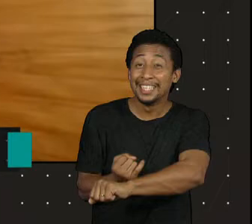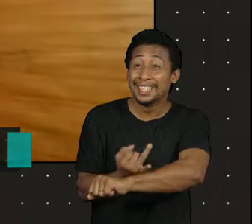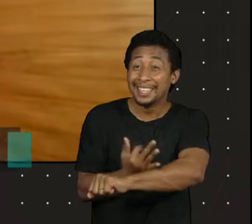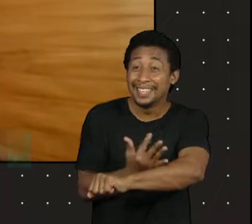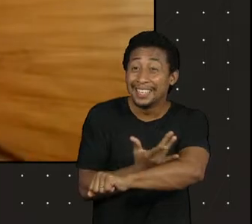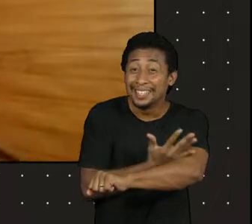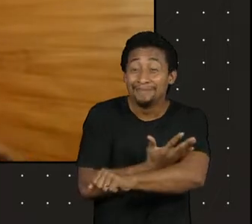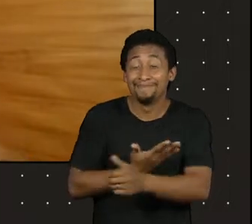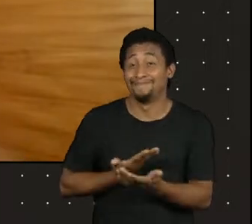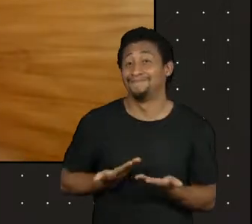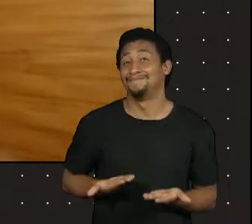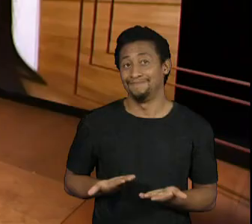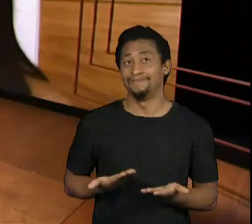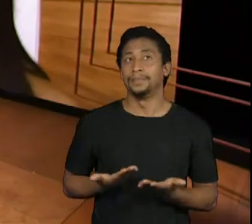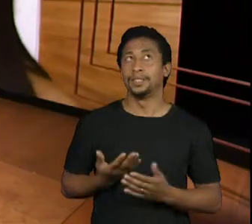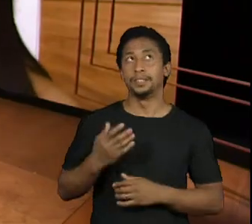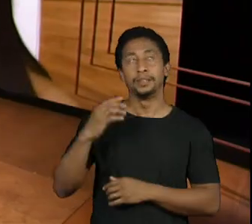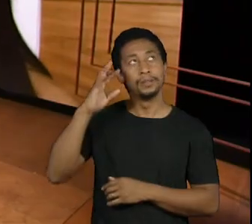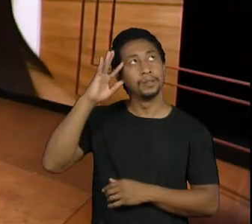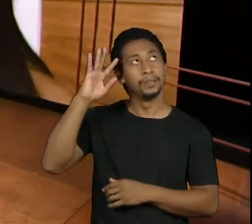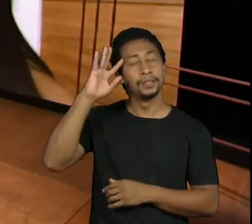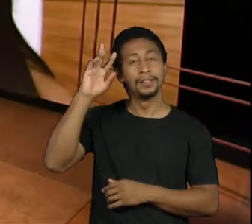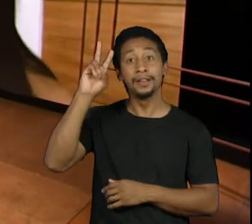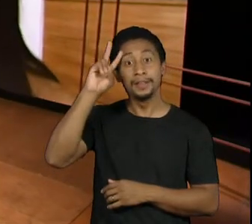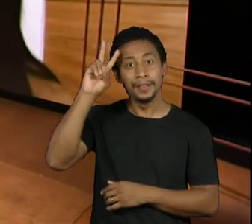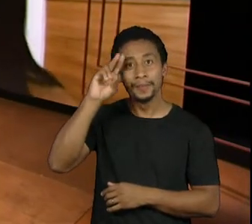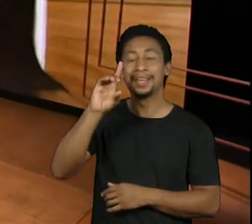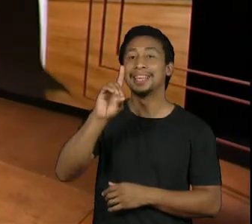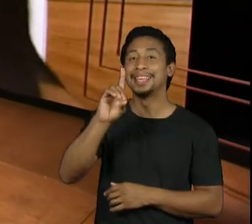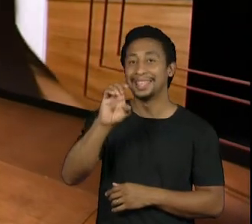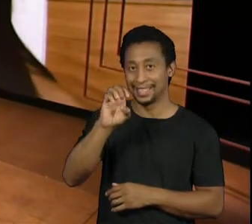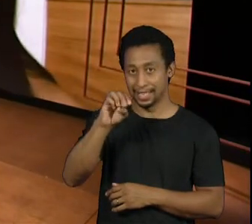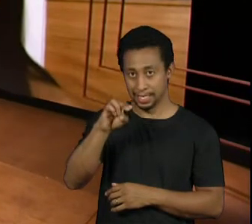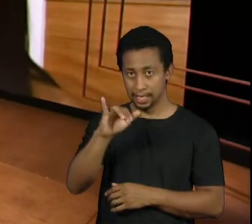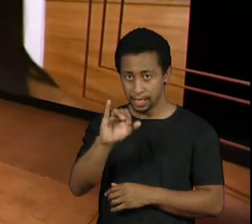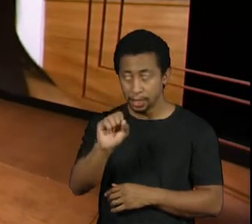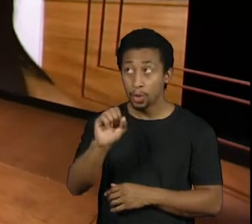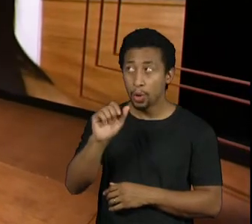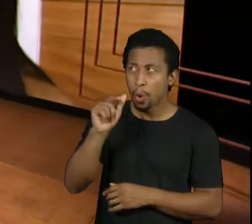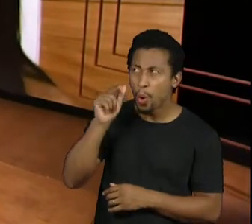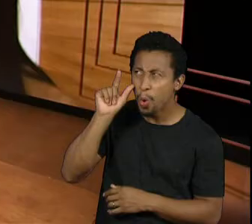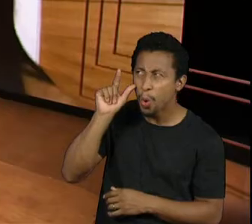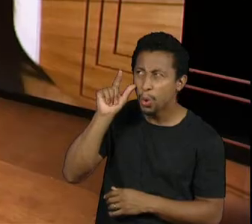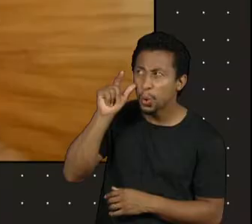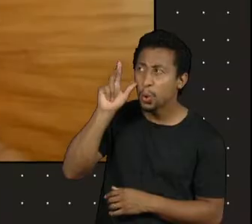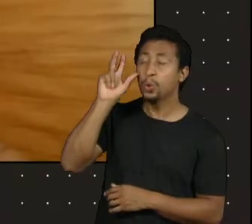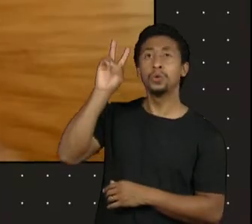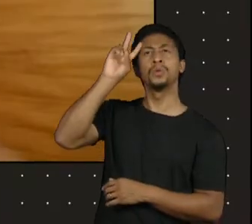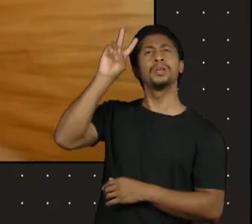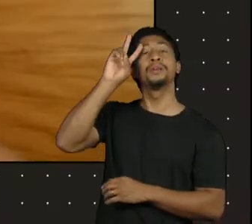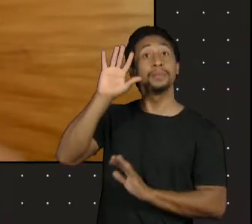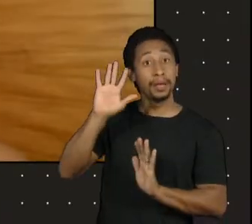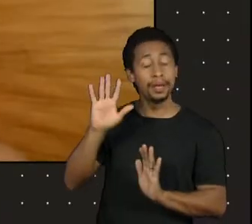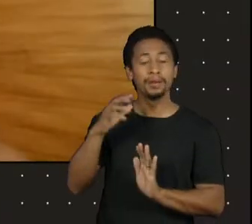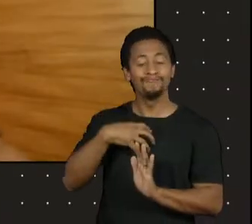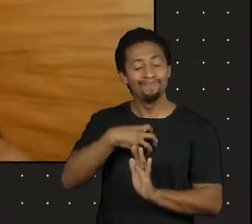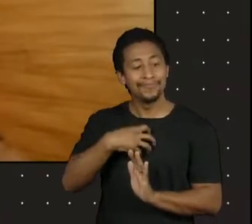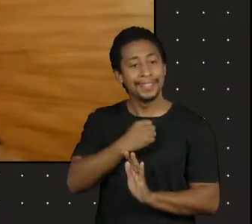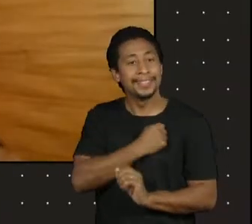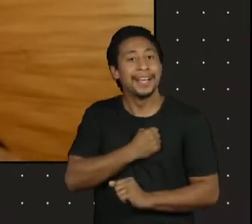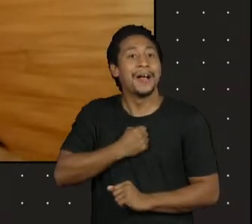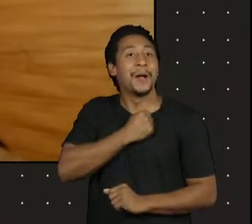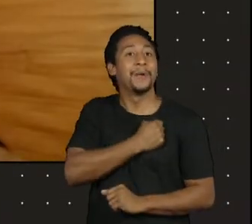Mas você sabe que eu pensei na Denise ontem ou antes de ontem? Eu falei, gente, eu estou com saudade